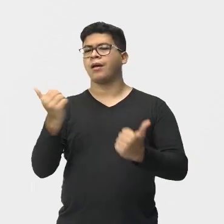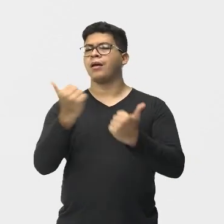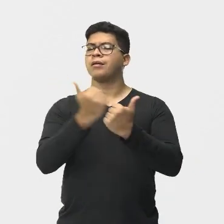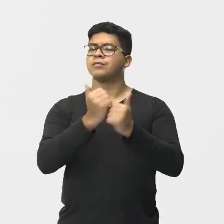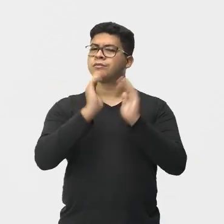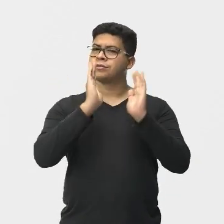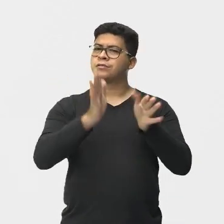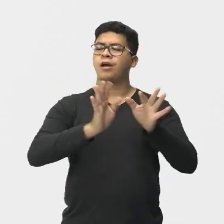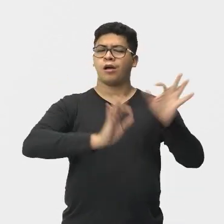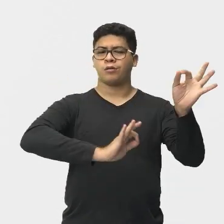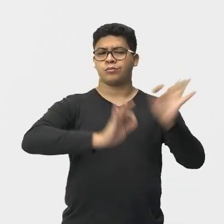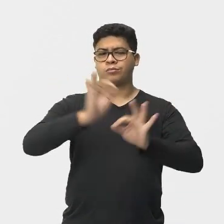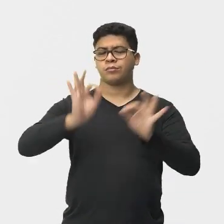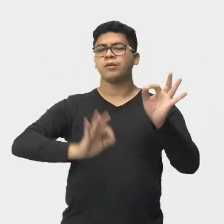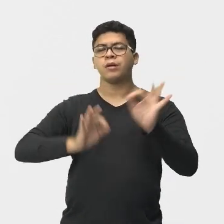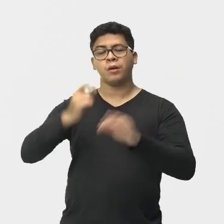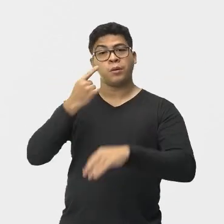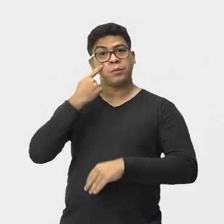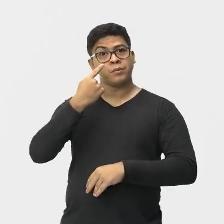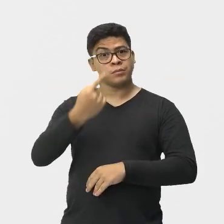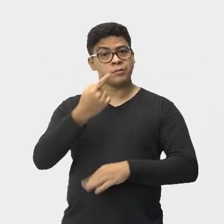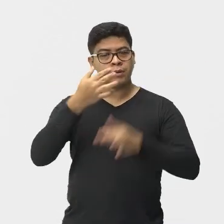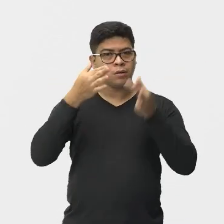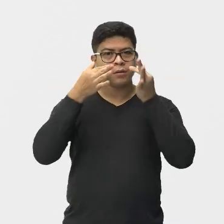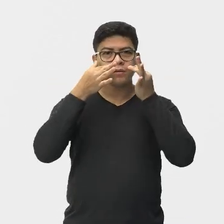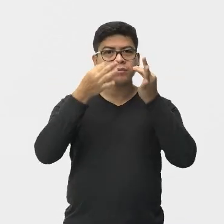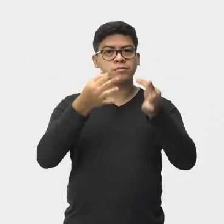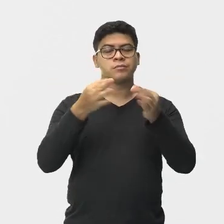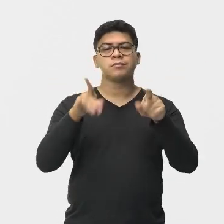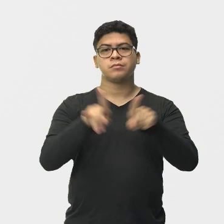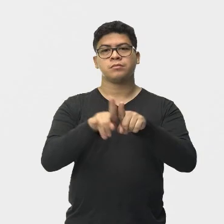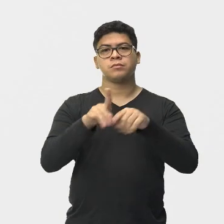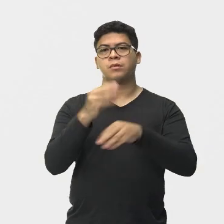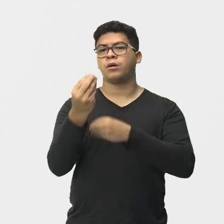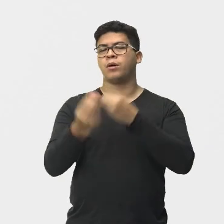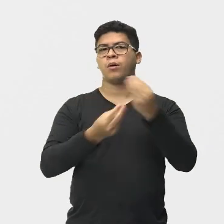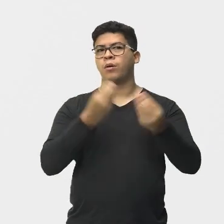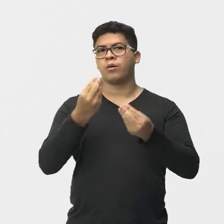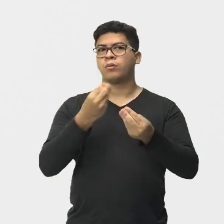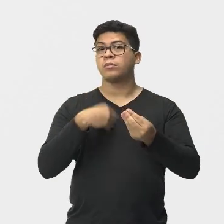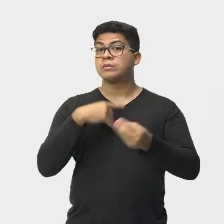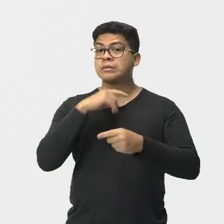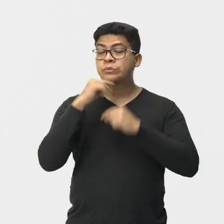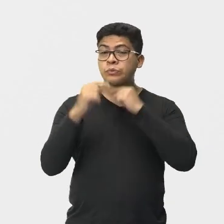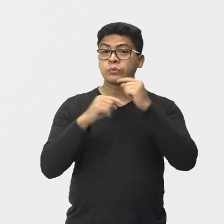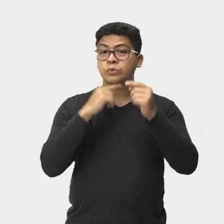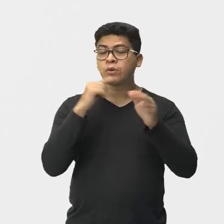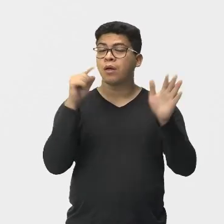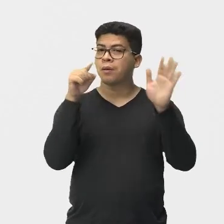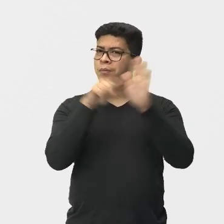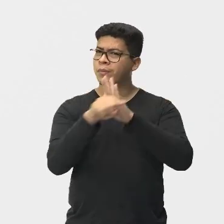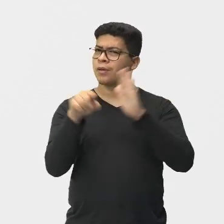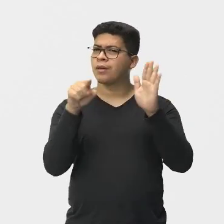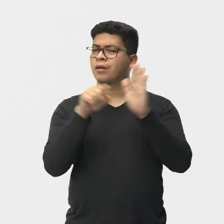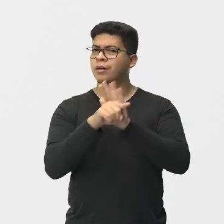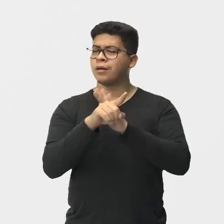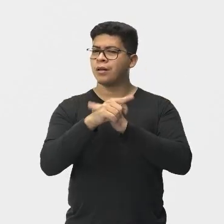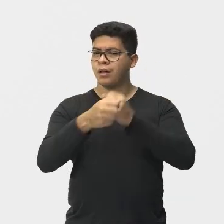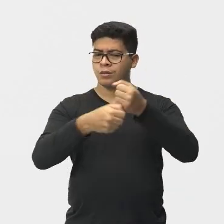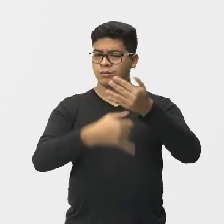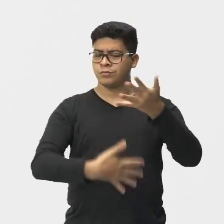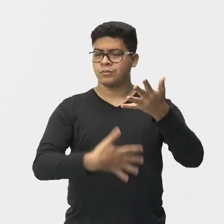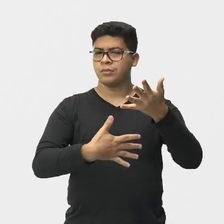na aula toda essa substituição, tá bom? E aí, qualquer dúvida, perguntem no